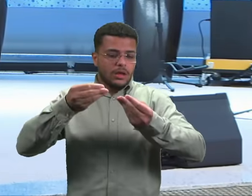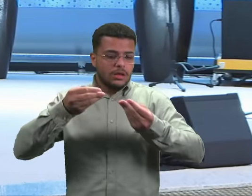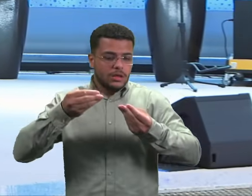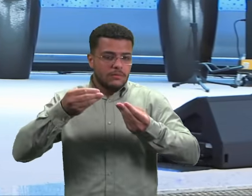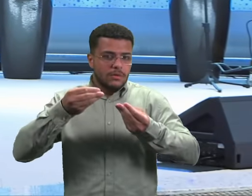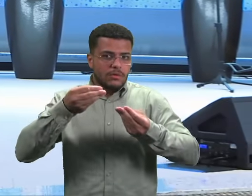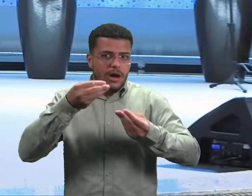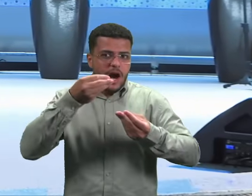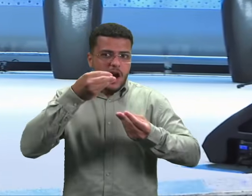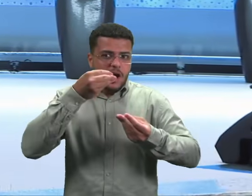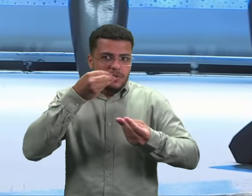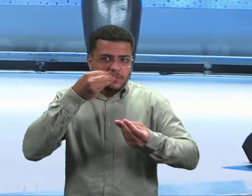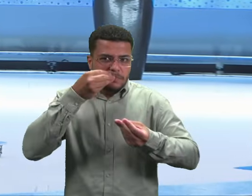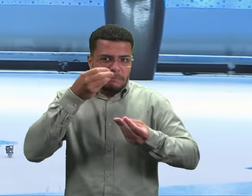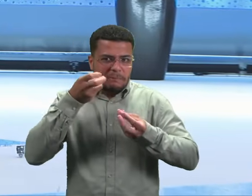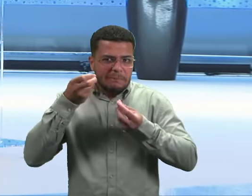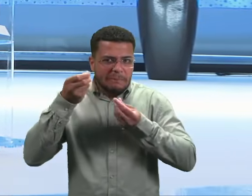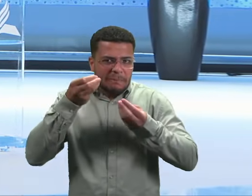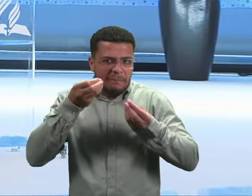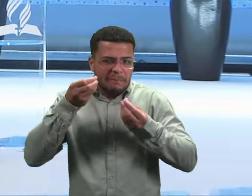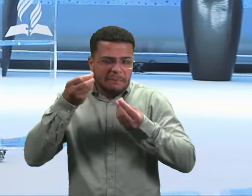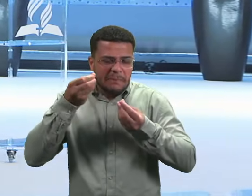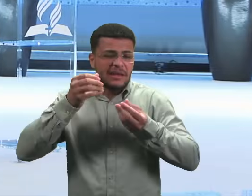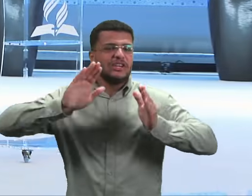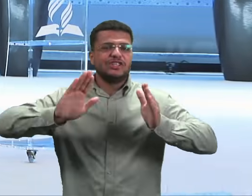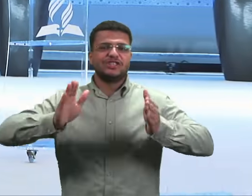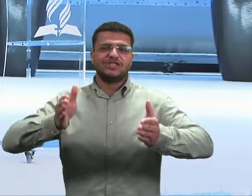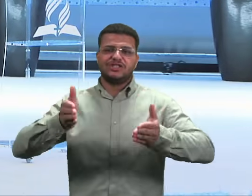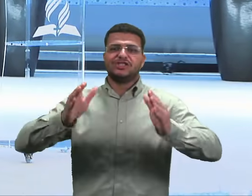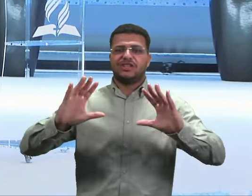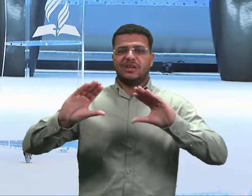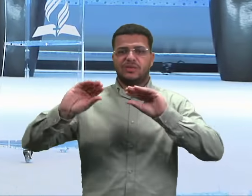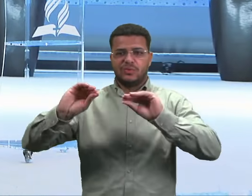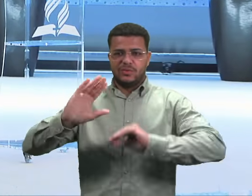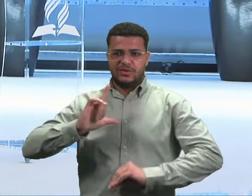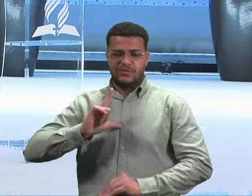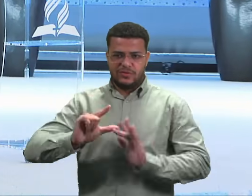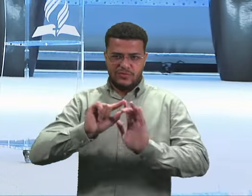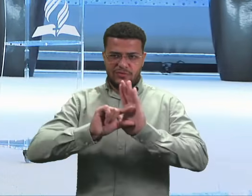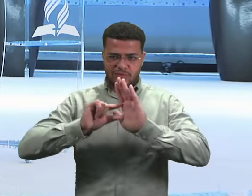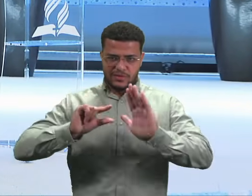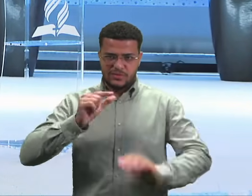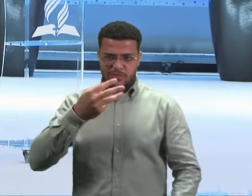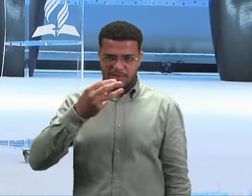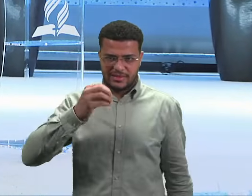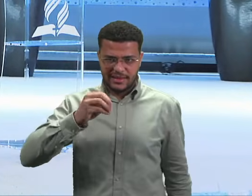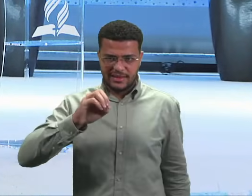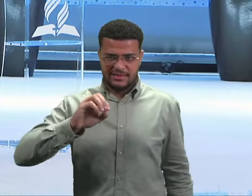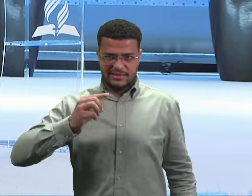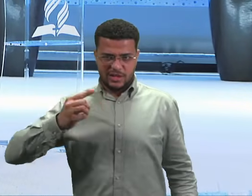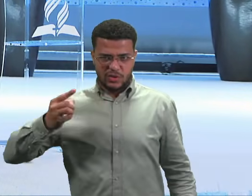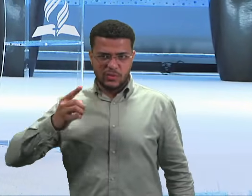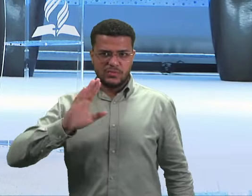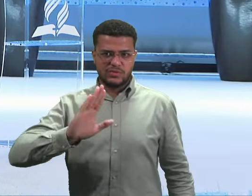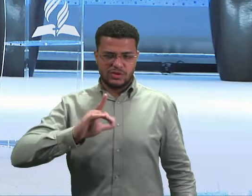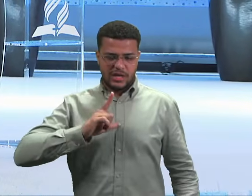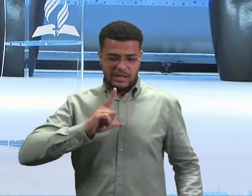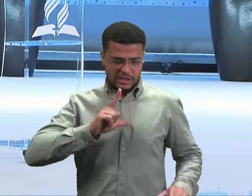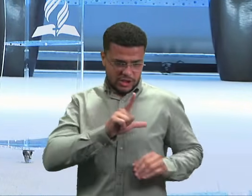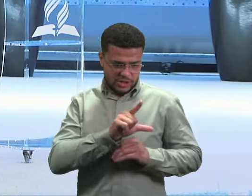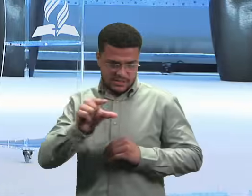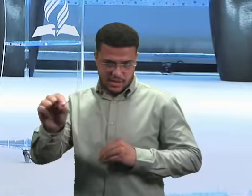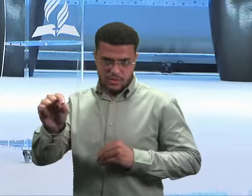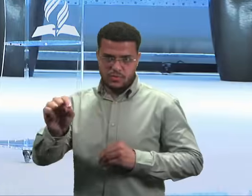bocado, saiu logo, e já era noite, no versículo 31, enquanto Judas saiu da presença de